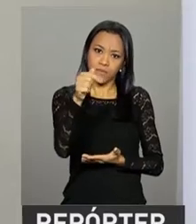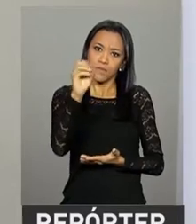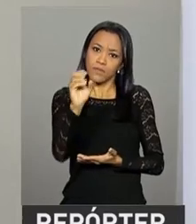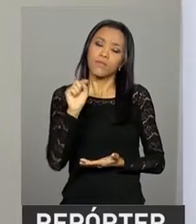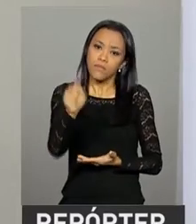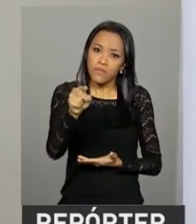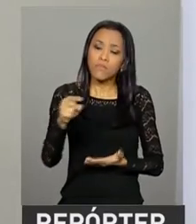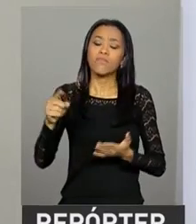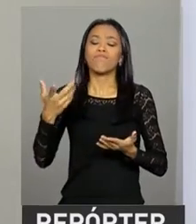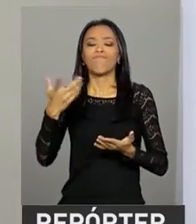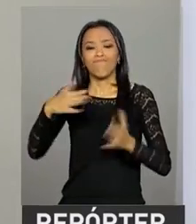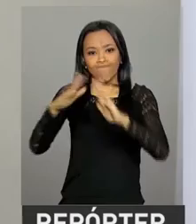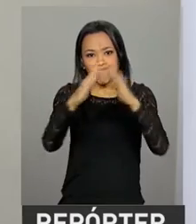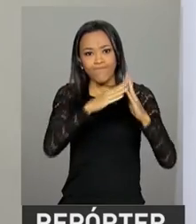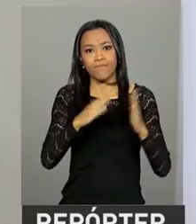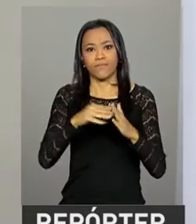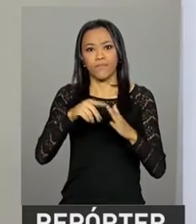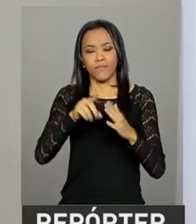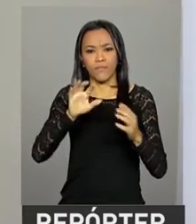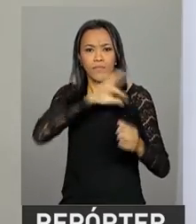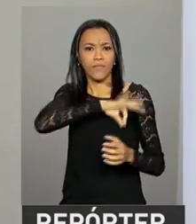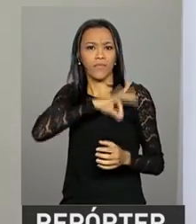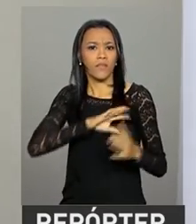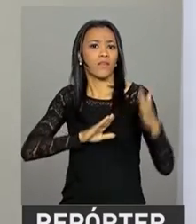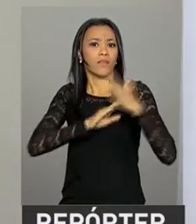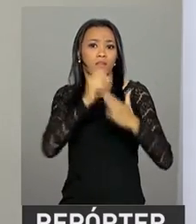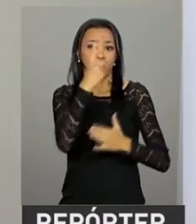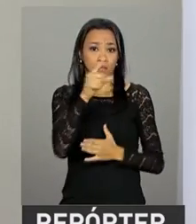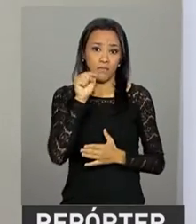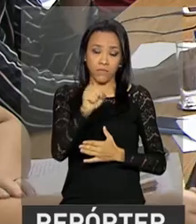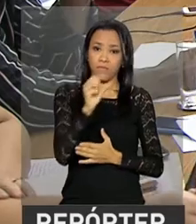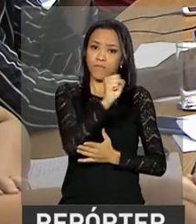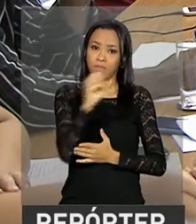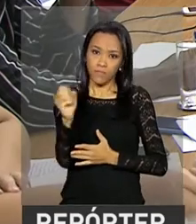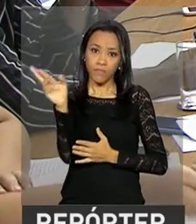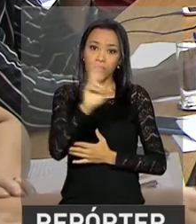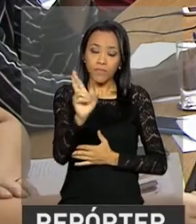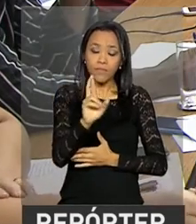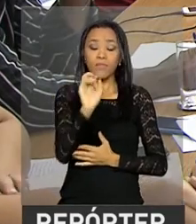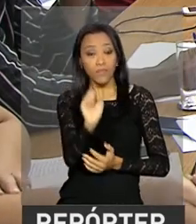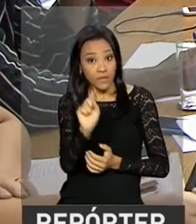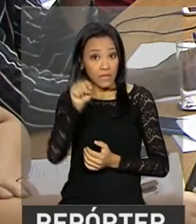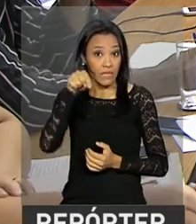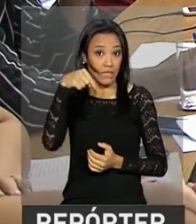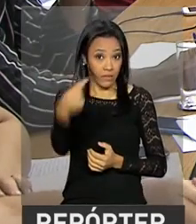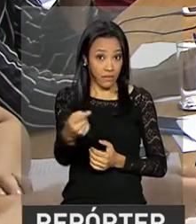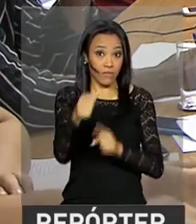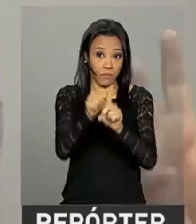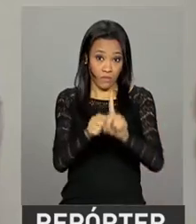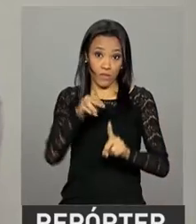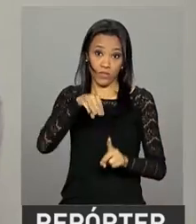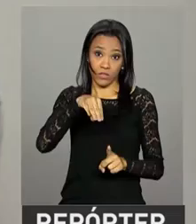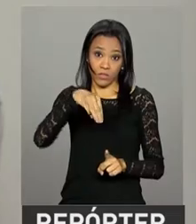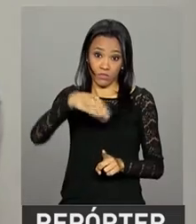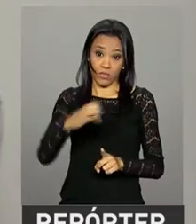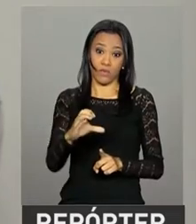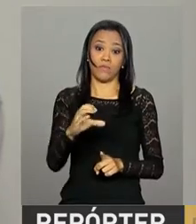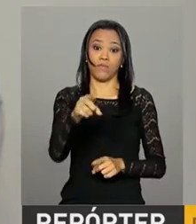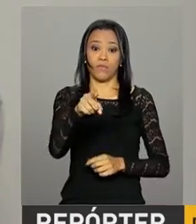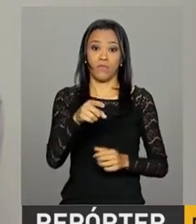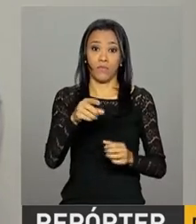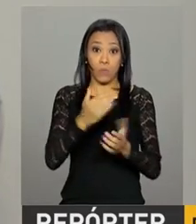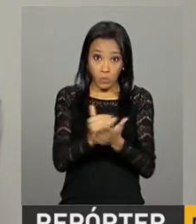voltada para famílias com renda mensal de até 1.800 reais a partir do mês de março vão querer resolver